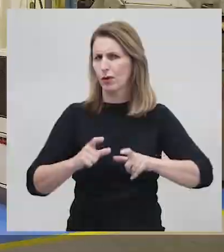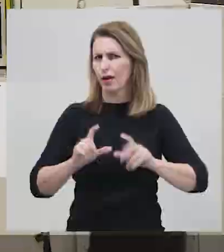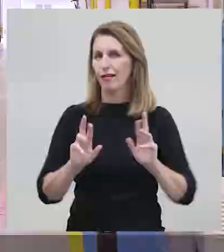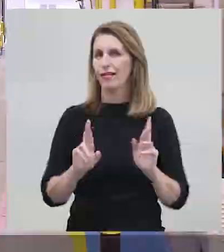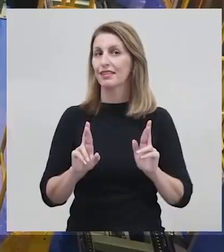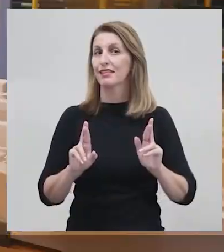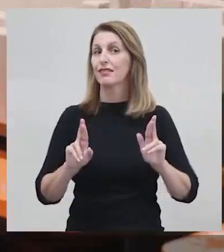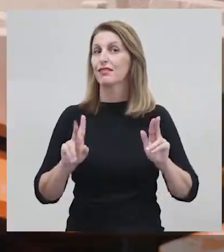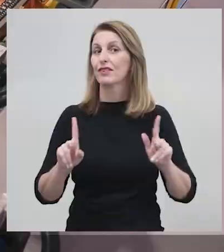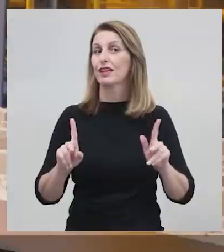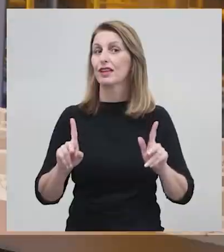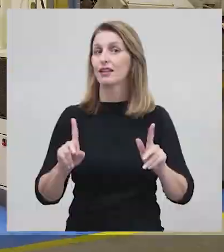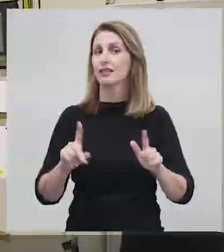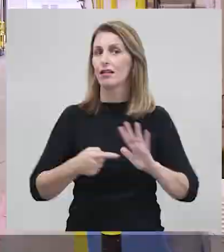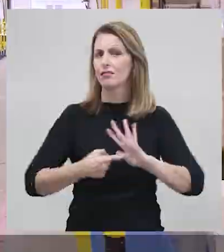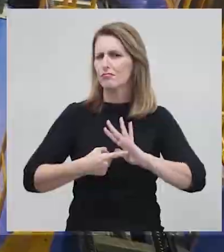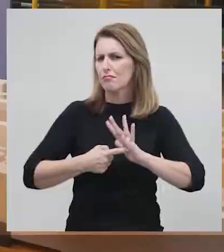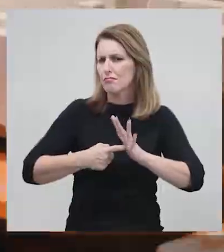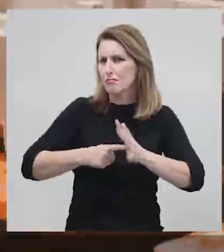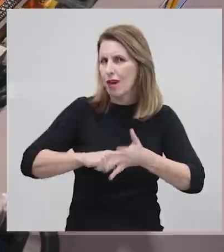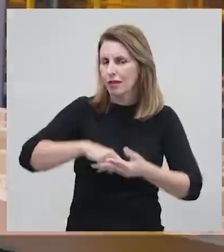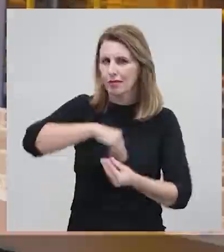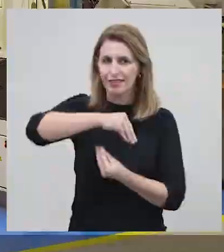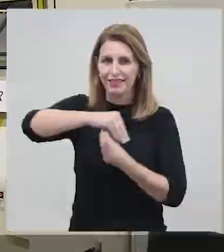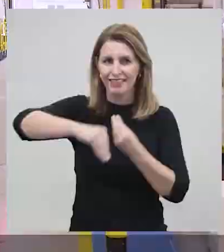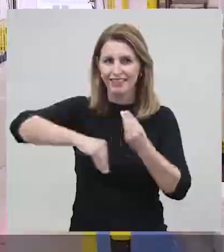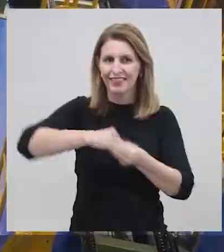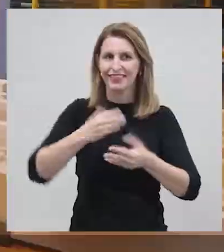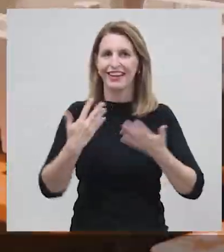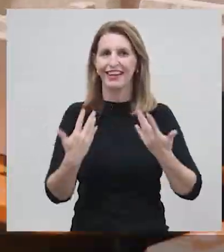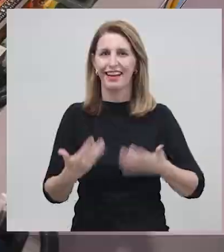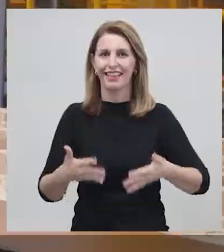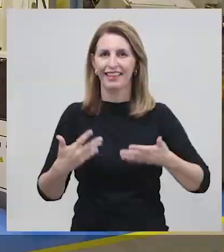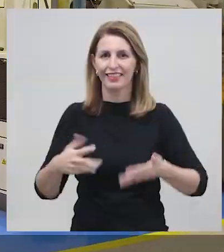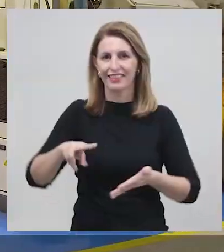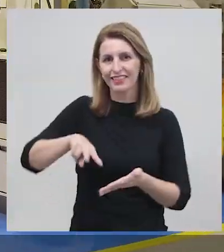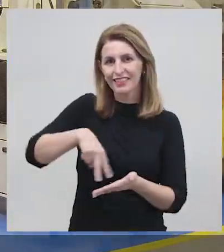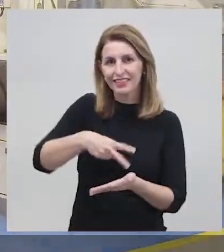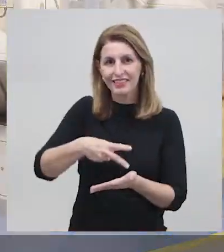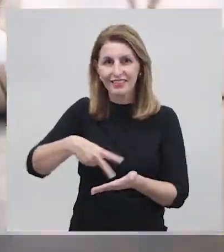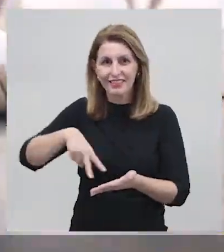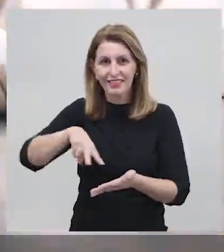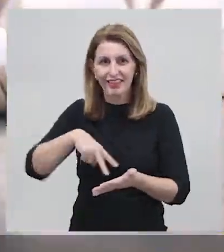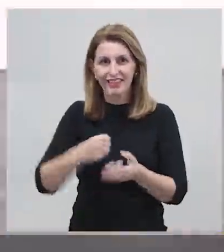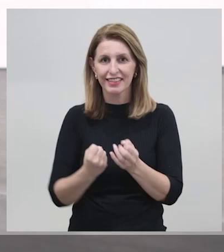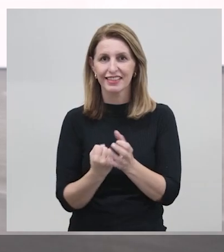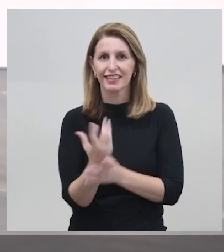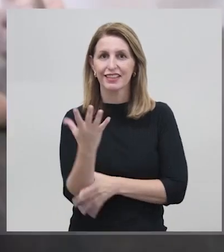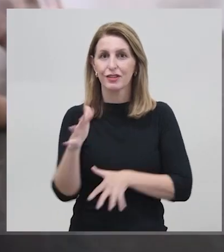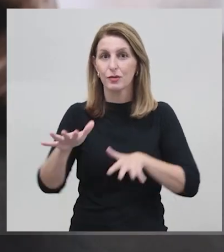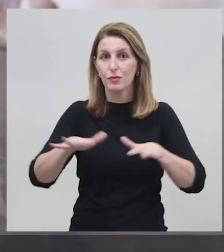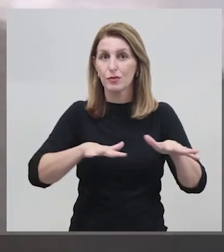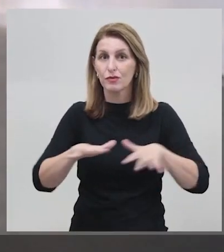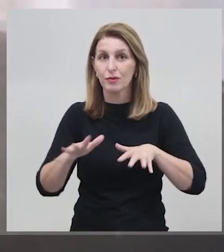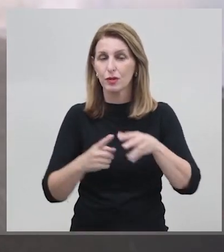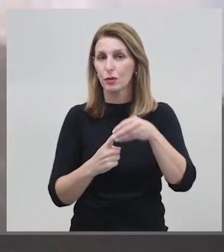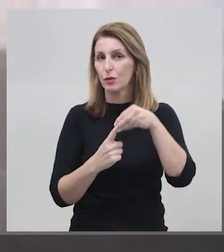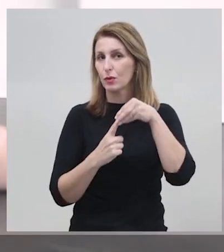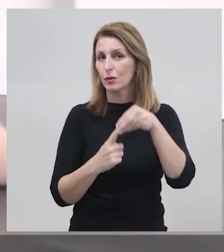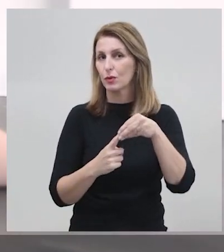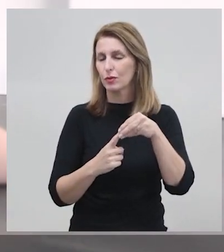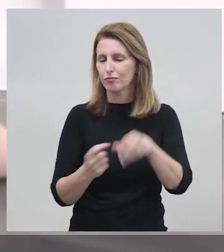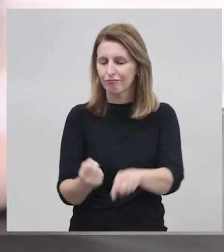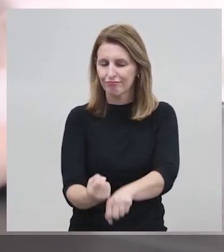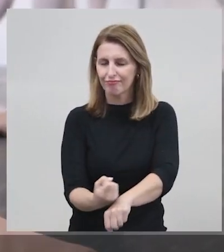lugar singular onde os sons das máquinas se misturam com a leveza dos passos, criando um movimento